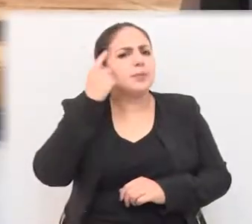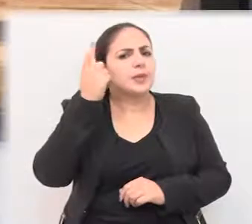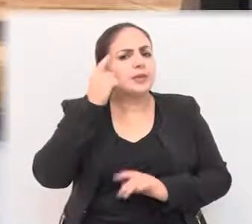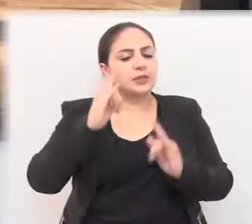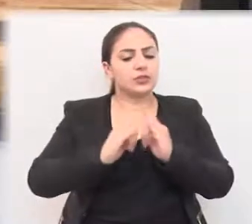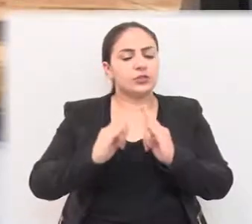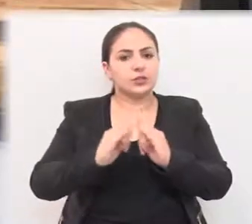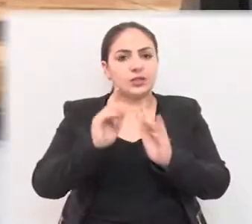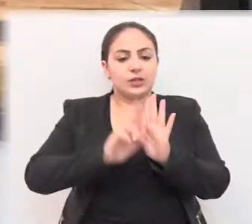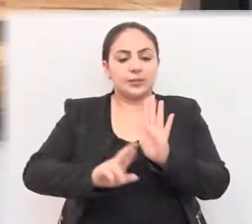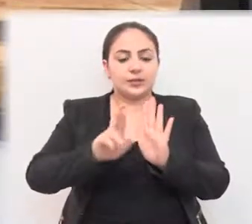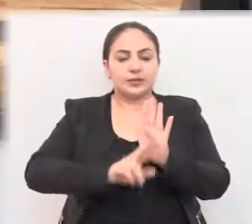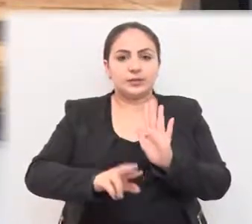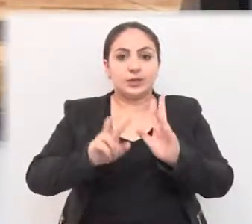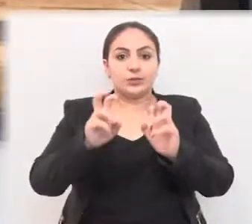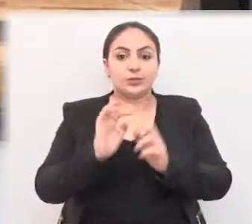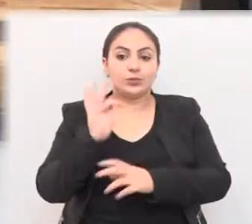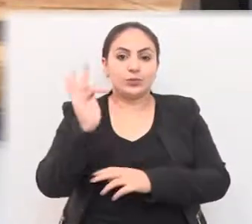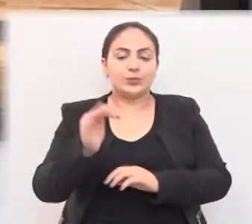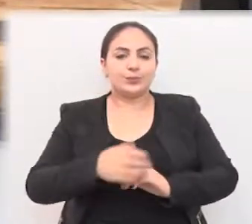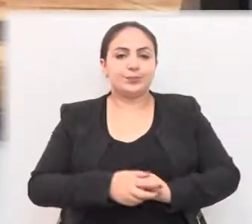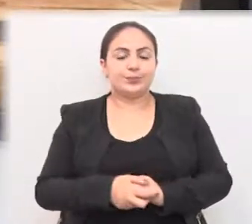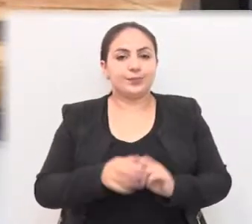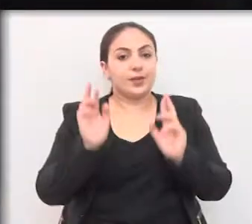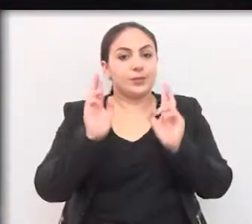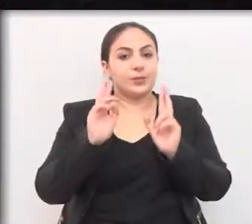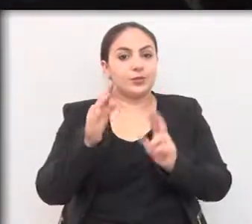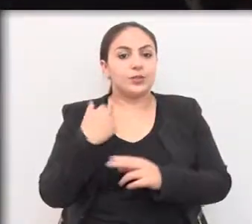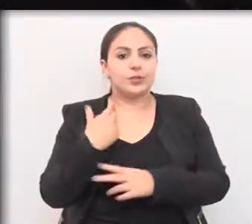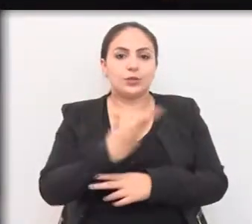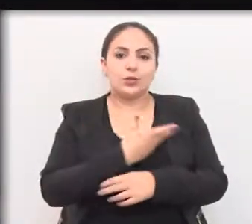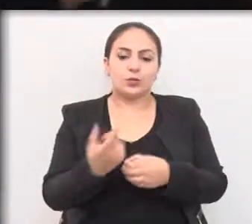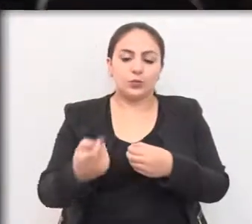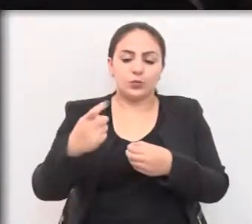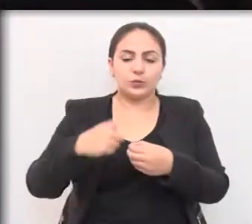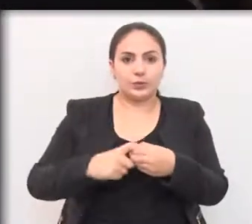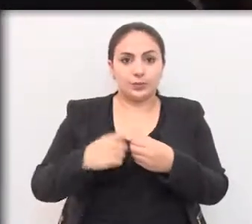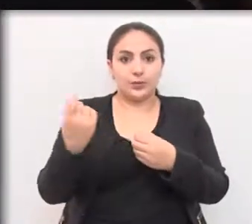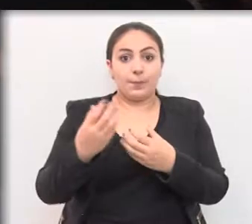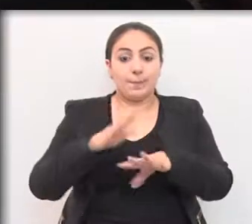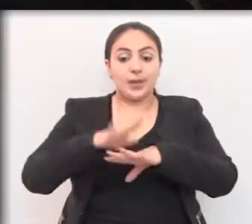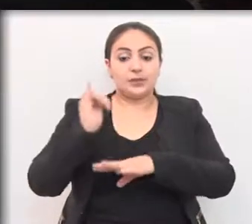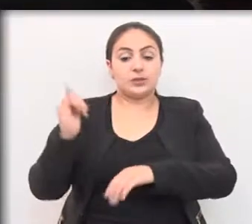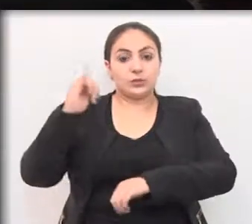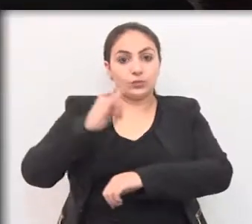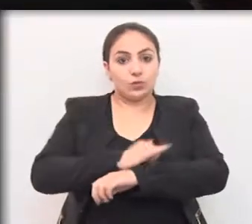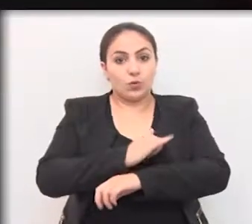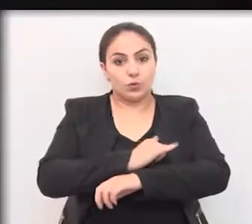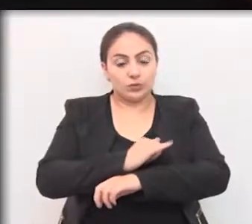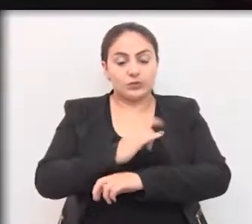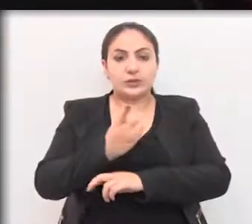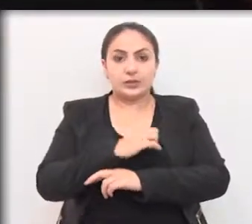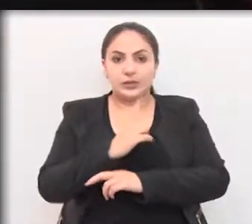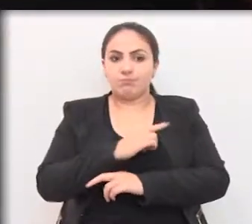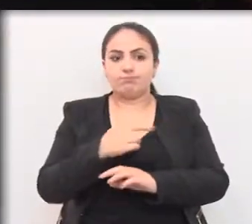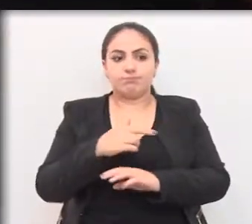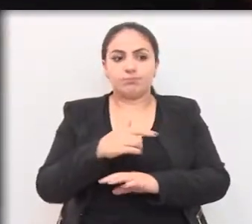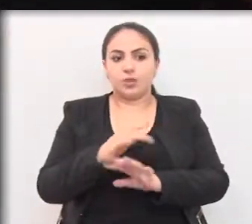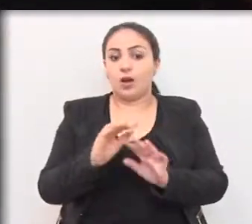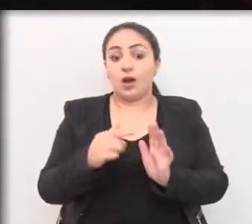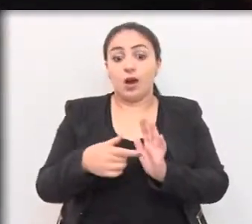as entidades representativas sobre o futuro? A expectativa é que nós retomemos alguns voos comerciais que nós